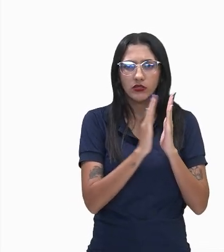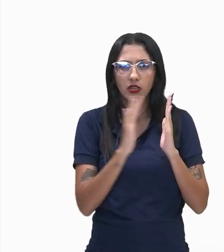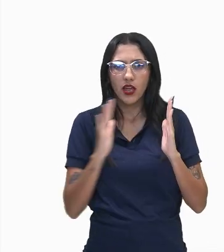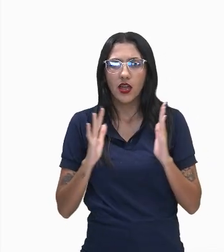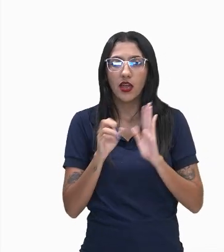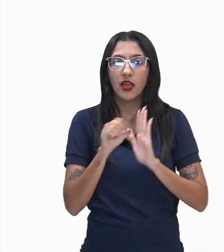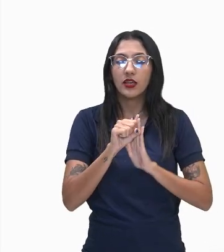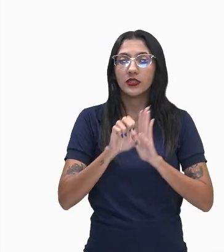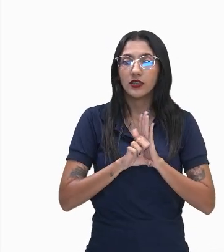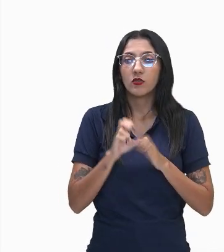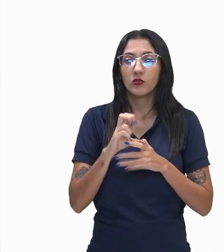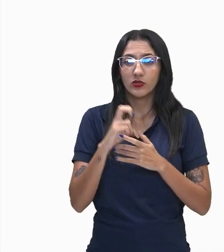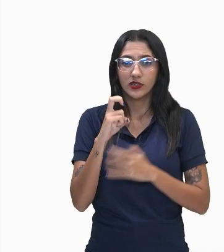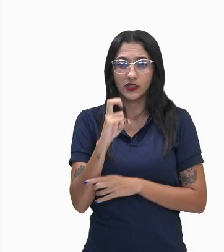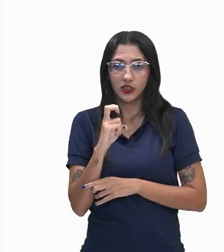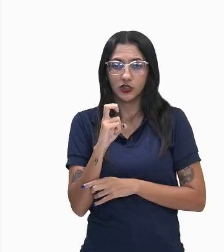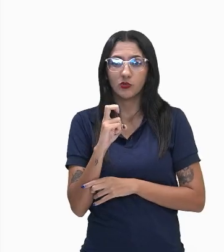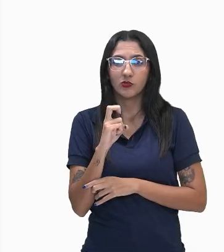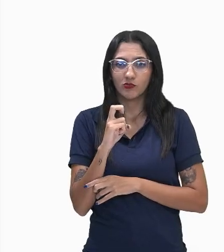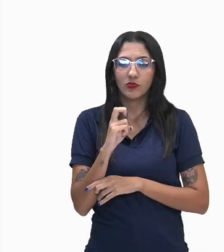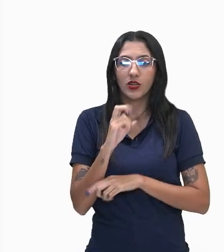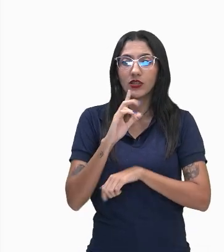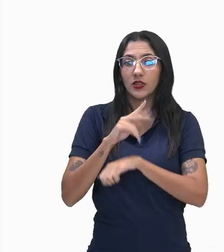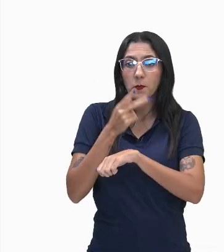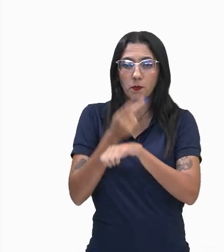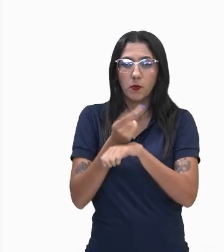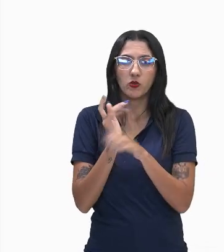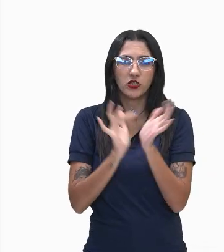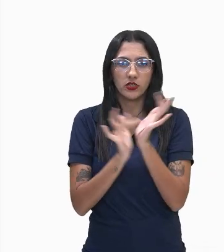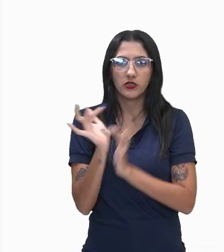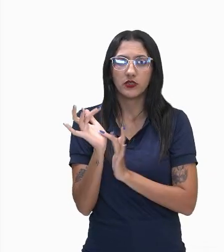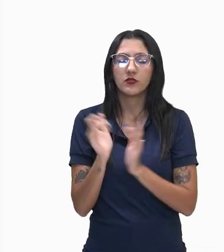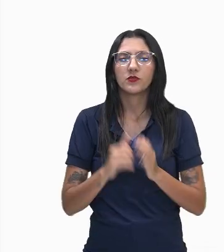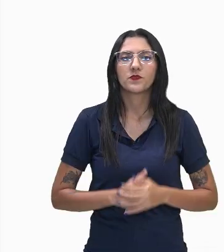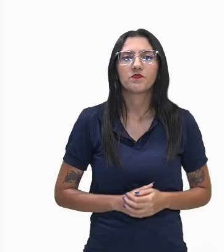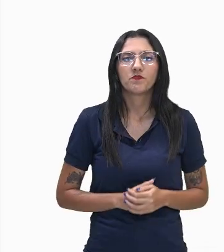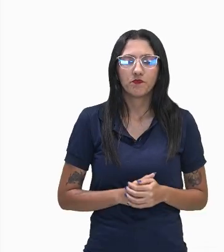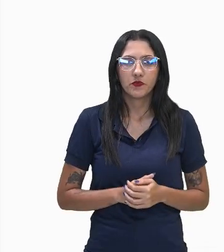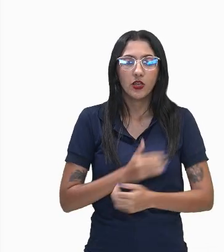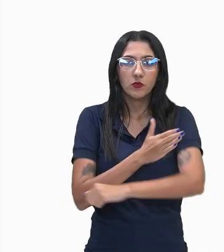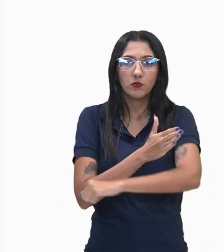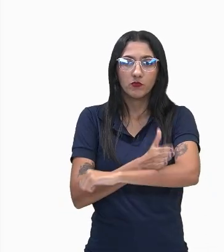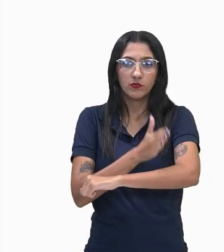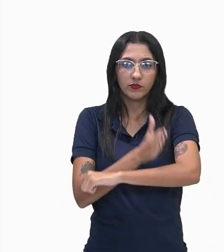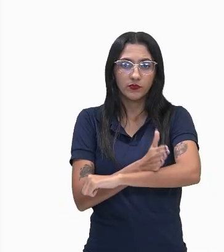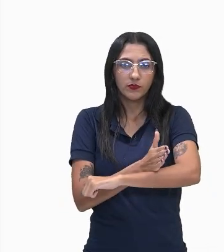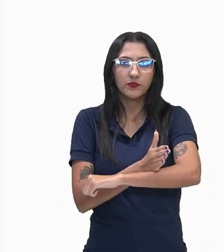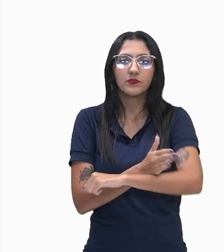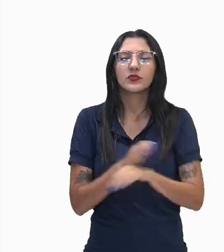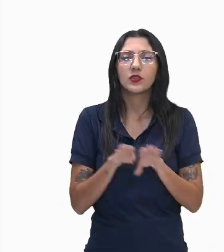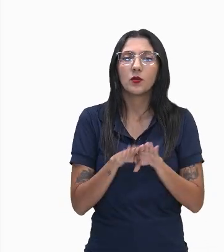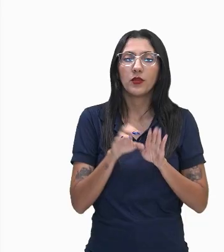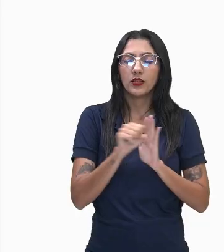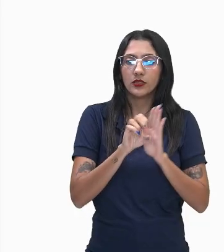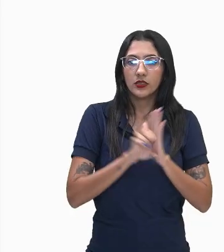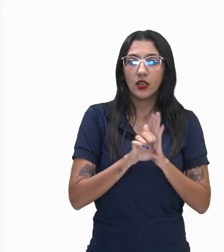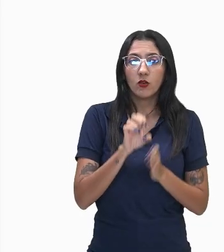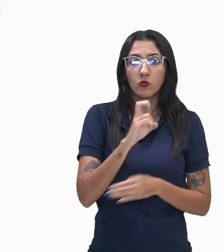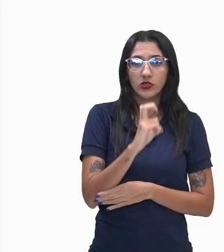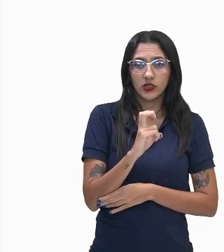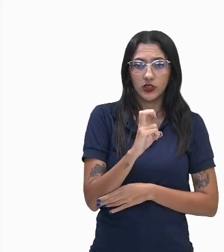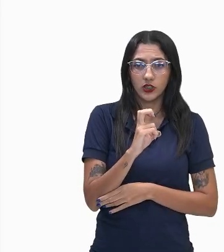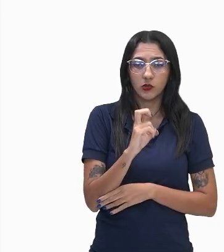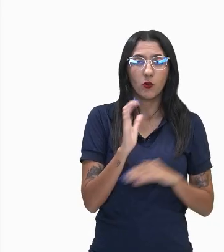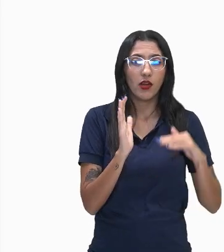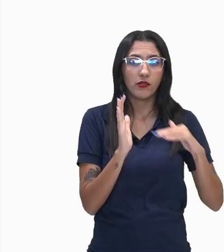século V depois do nascimento de Cristo. E a Idade Média, que vai do século V depois de Cristo até o